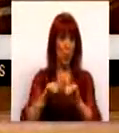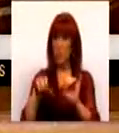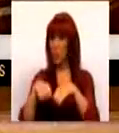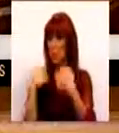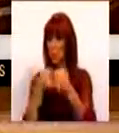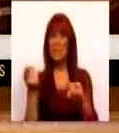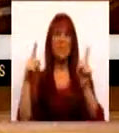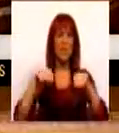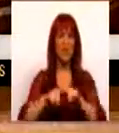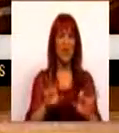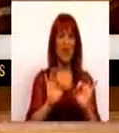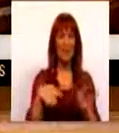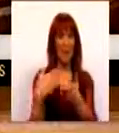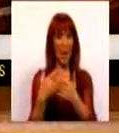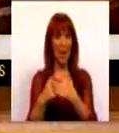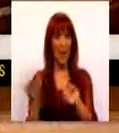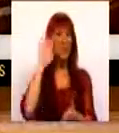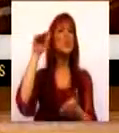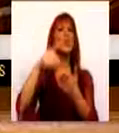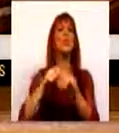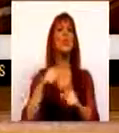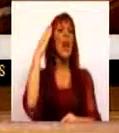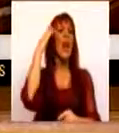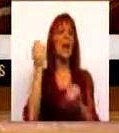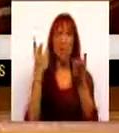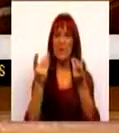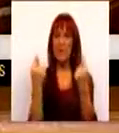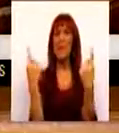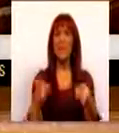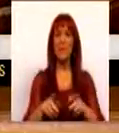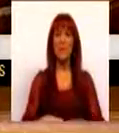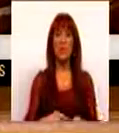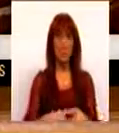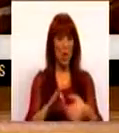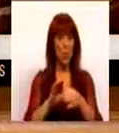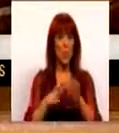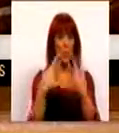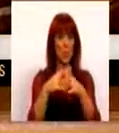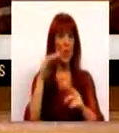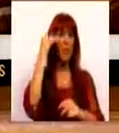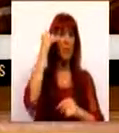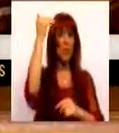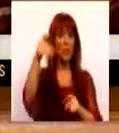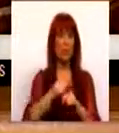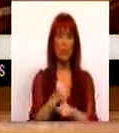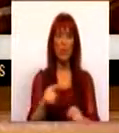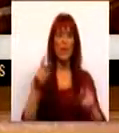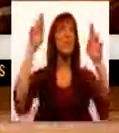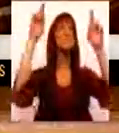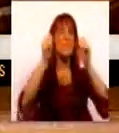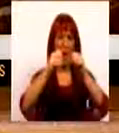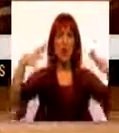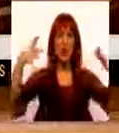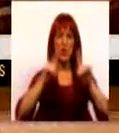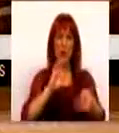social, mas também a favorecer os resultados na perspectiva orçamental. Coerência estrutural para o futuro, pois o desígnio maior